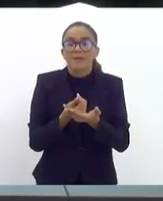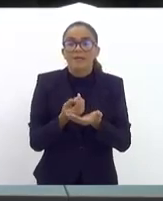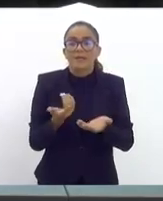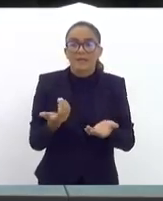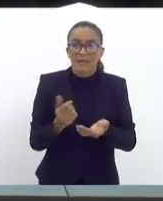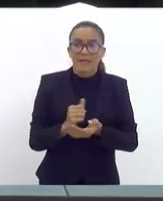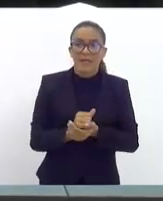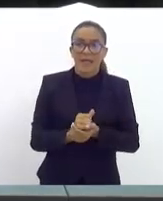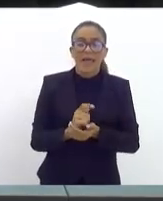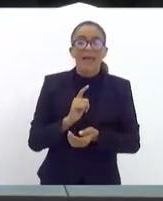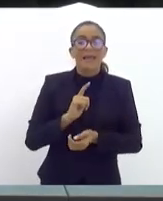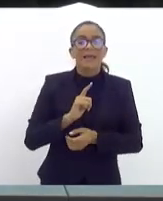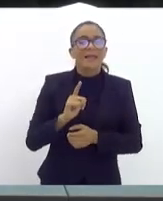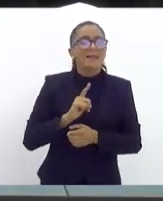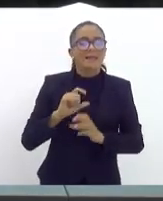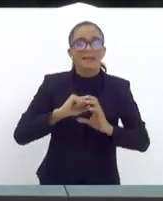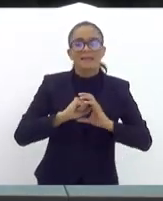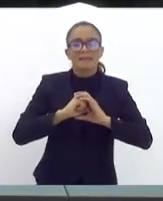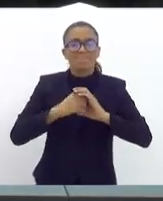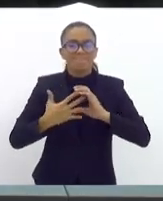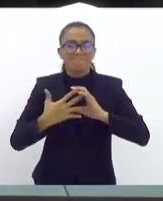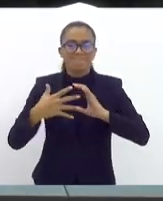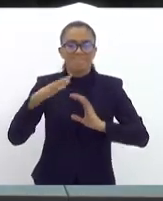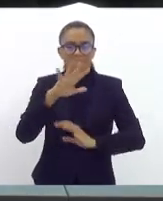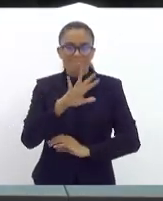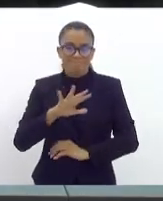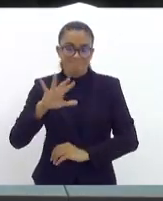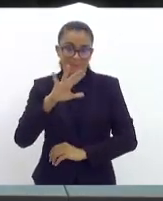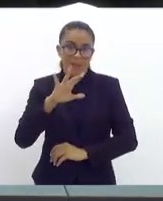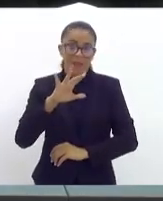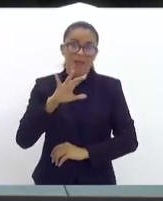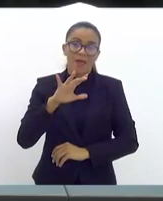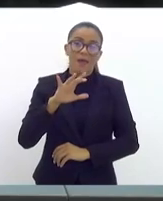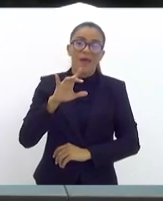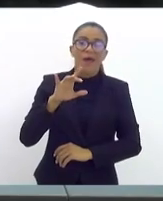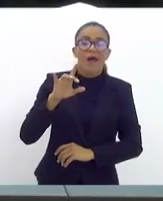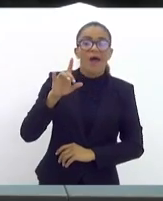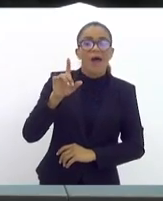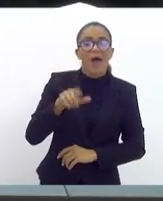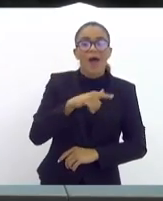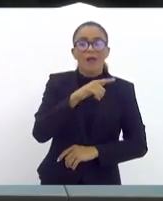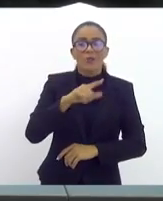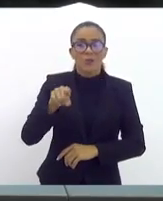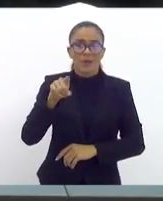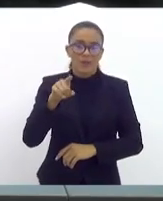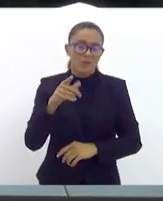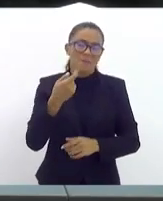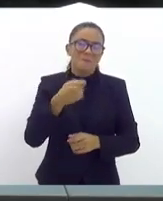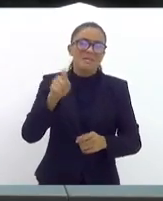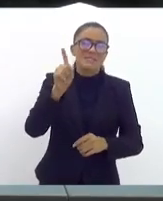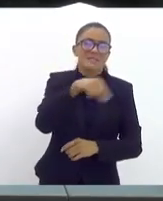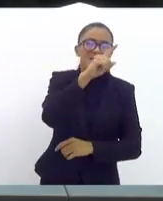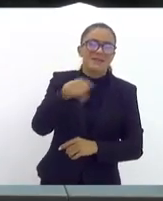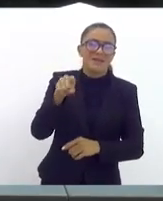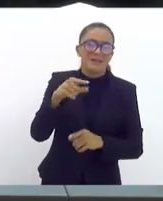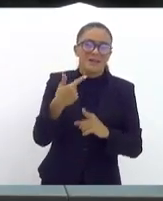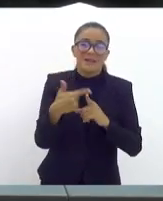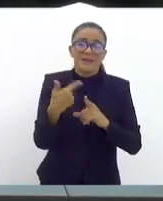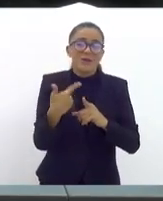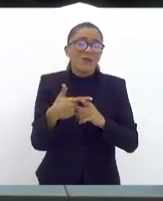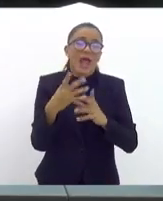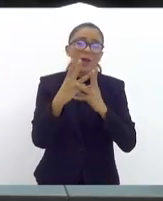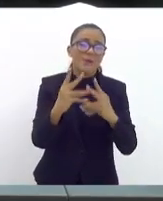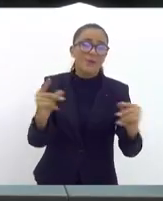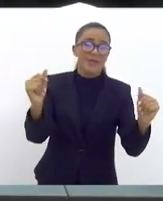elas têm o caráter da sua anualidade e depois você não precisa revogar porque ela